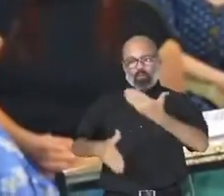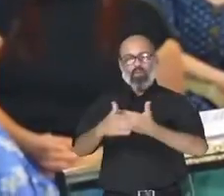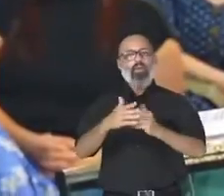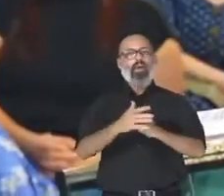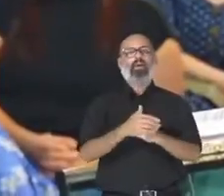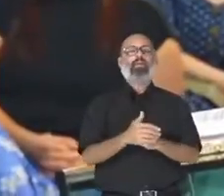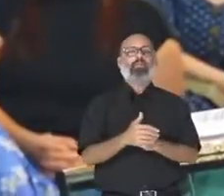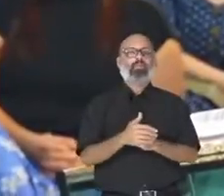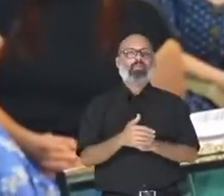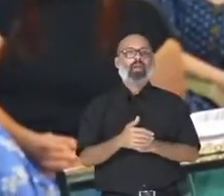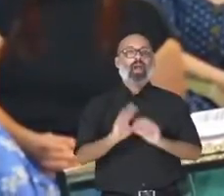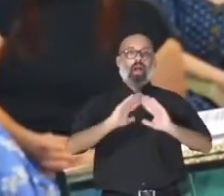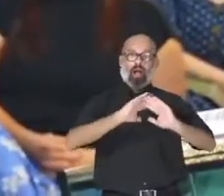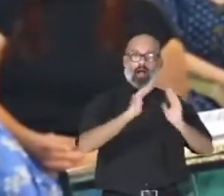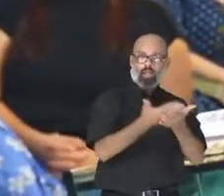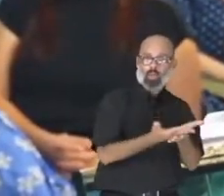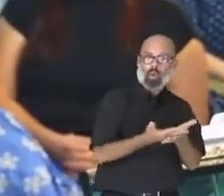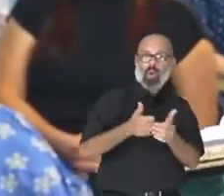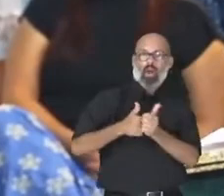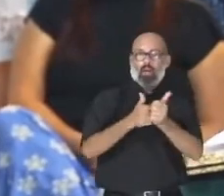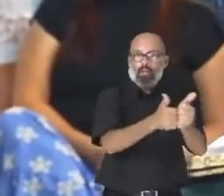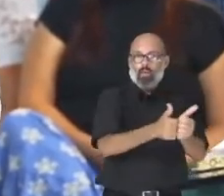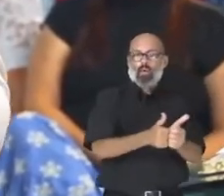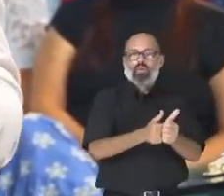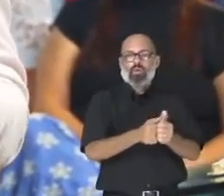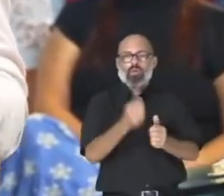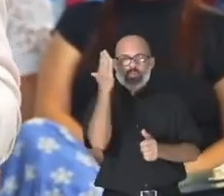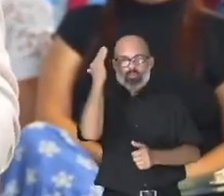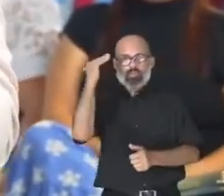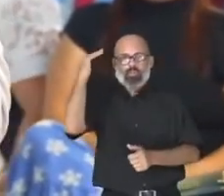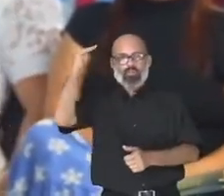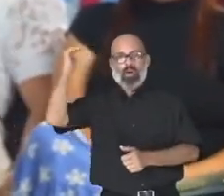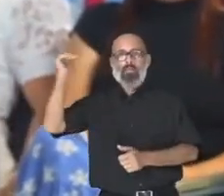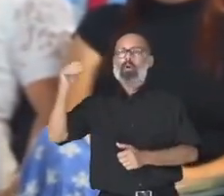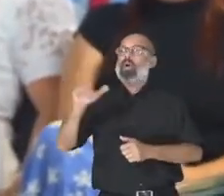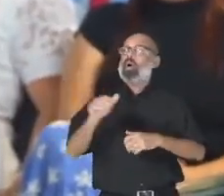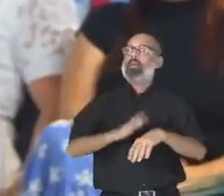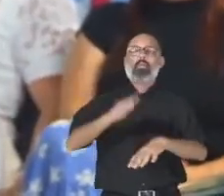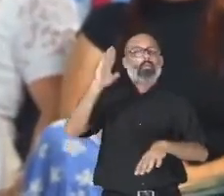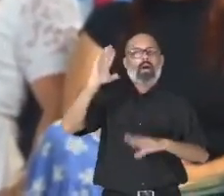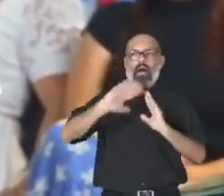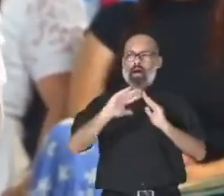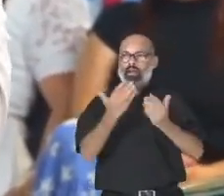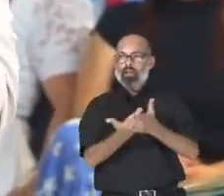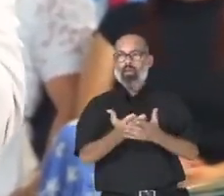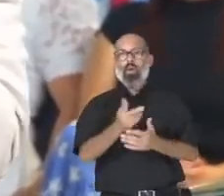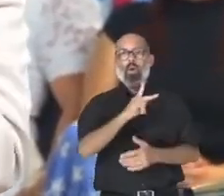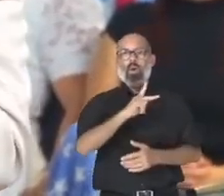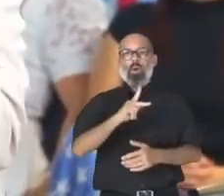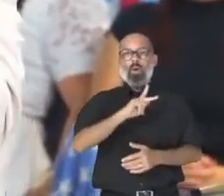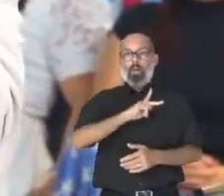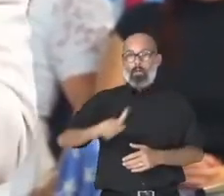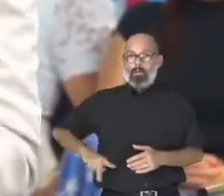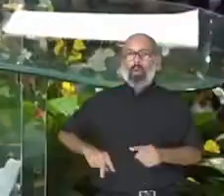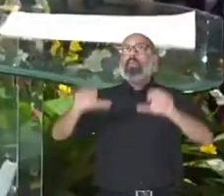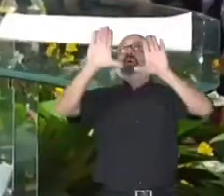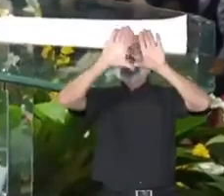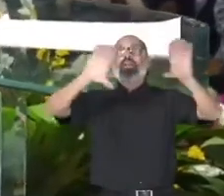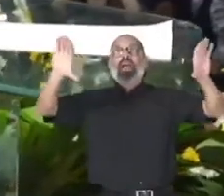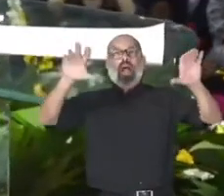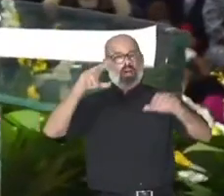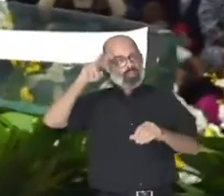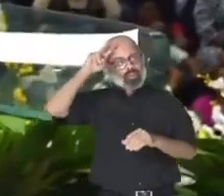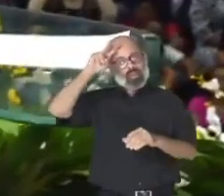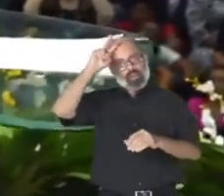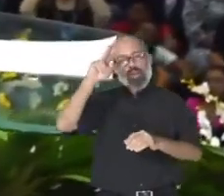Palestina. E a escola apostólica de Jesus se tornou um sucesso. Foi a maior escola pública a céu aberto da história.